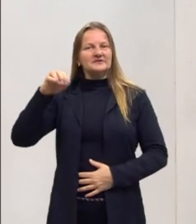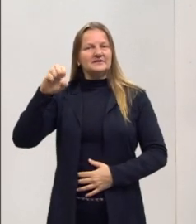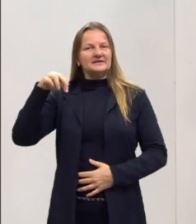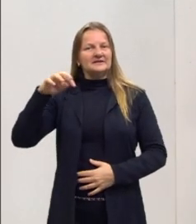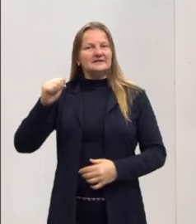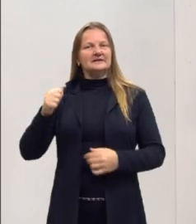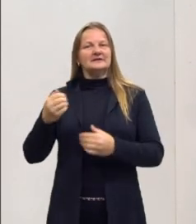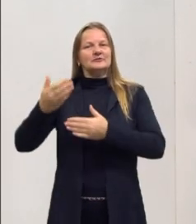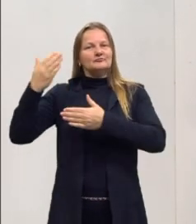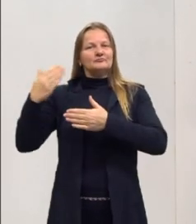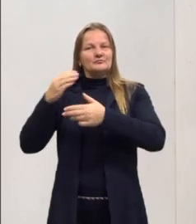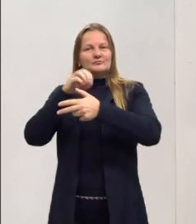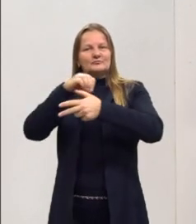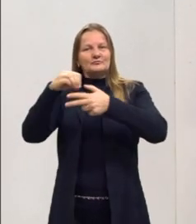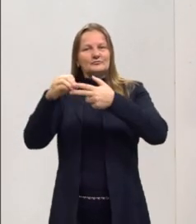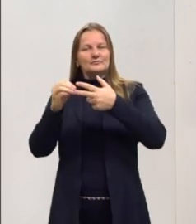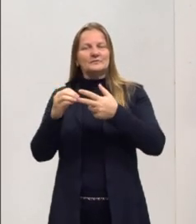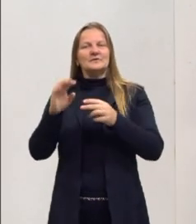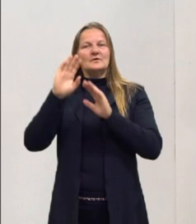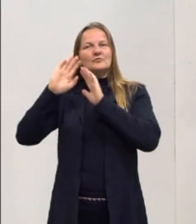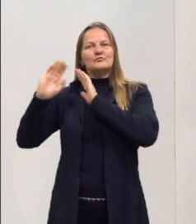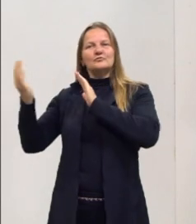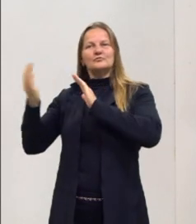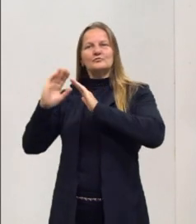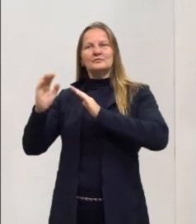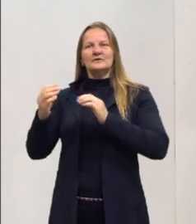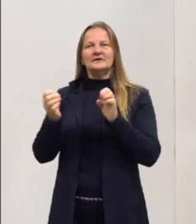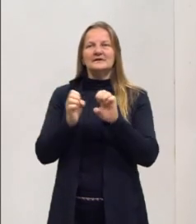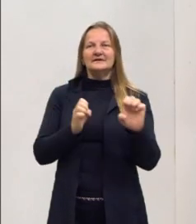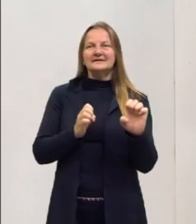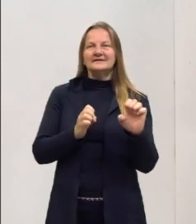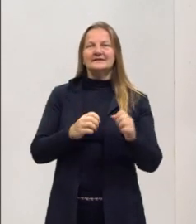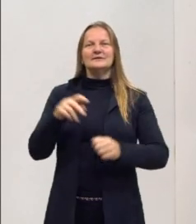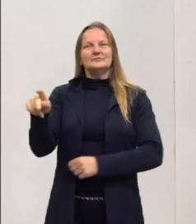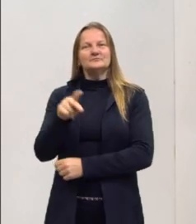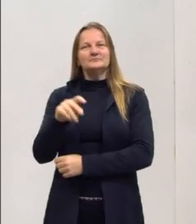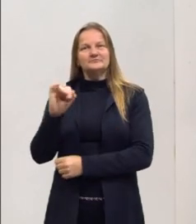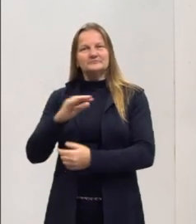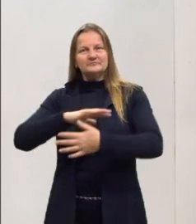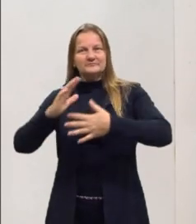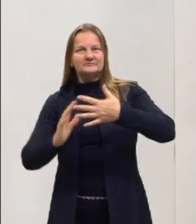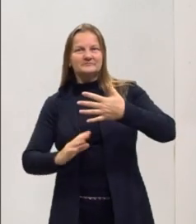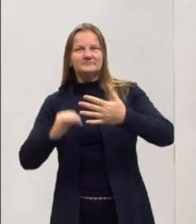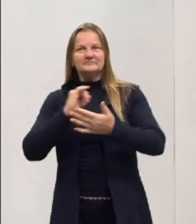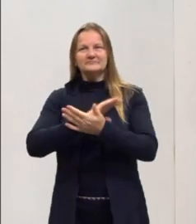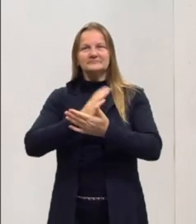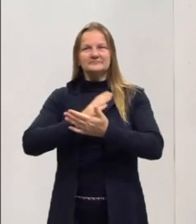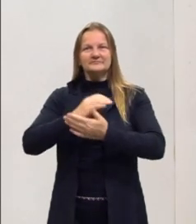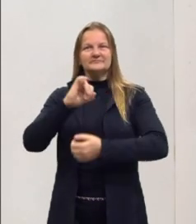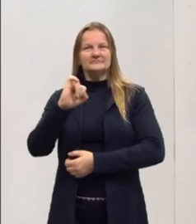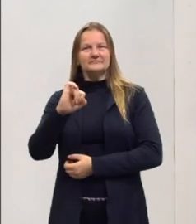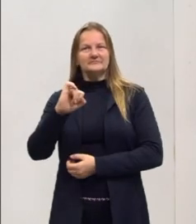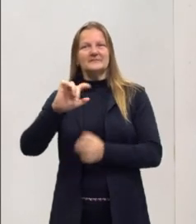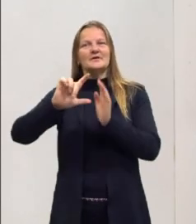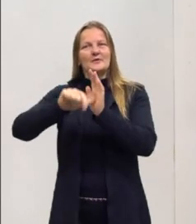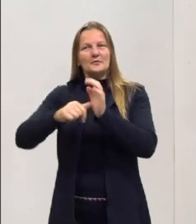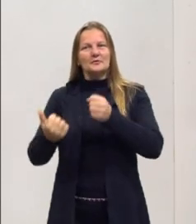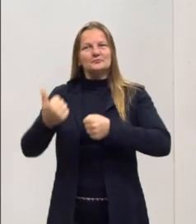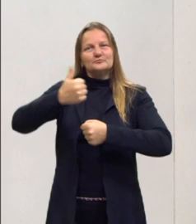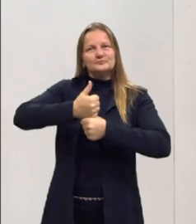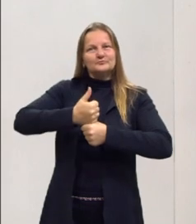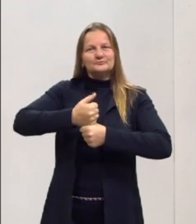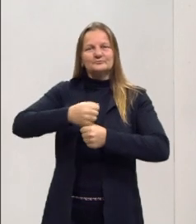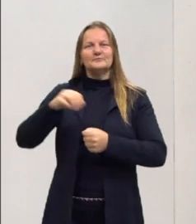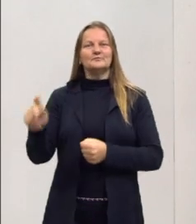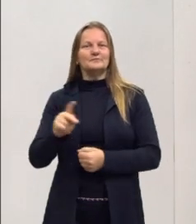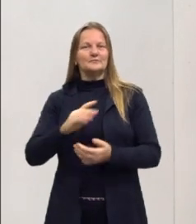aqui atrás do quadro branco e no nosso cantinho esquerdo a professor intérprete vo Siméia que depois vai trocar ali com a